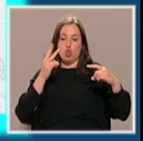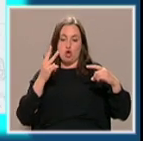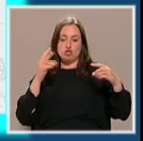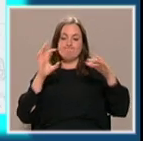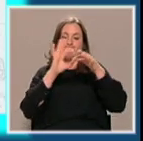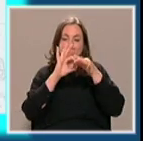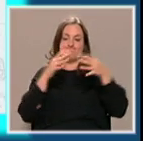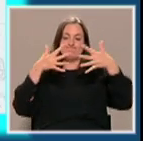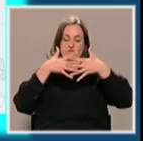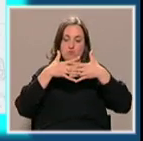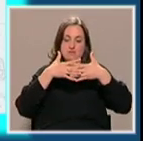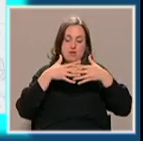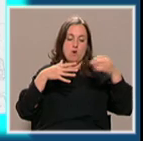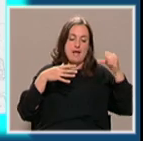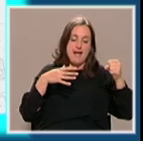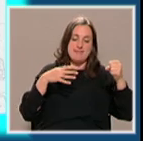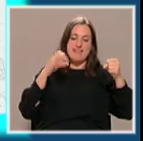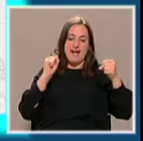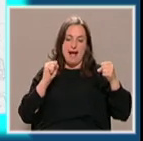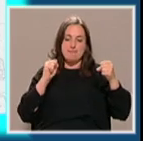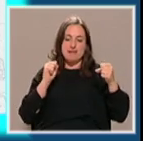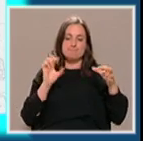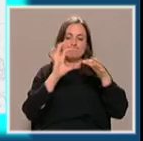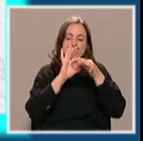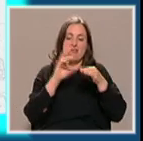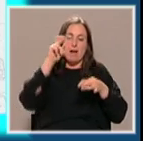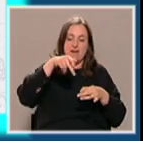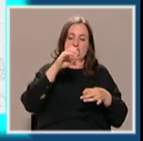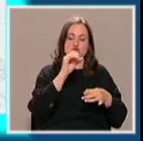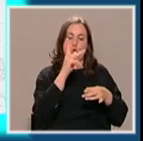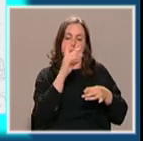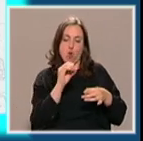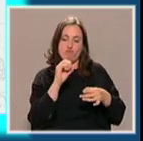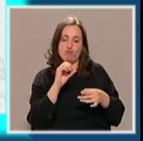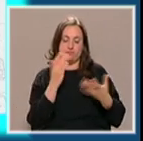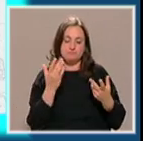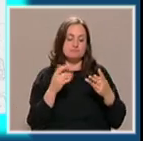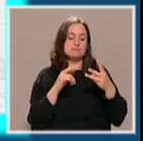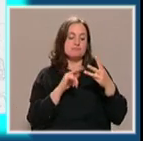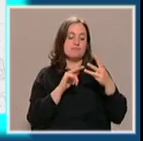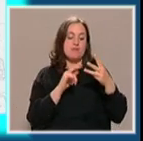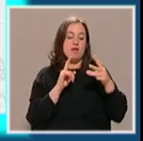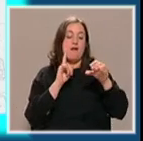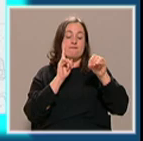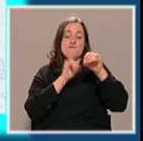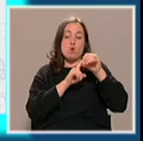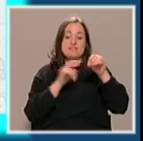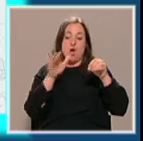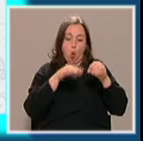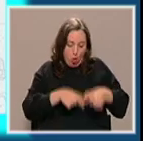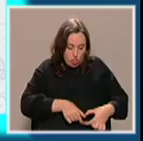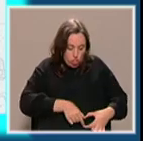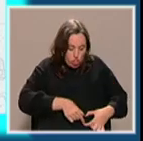Da fusão de dois gametas forma-se um ovo ou zigoto. A fecundação ocorre nas